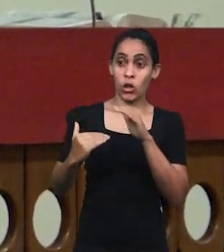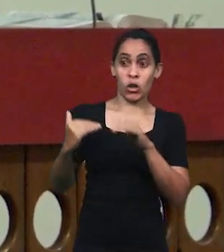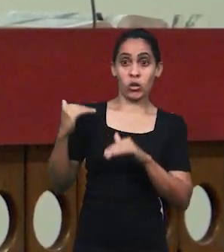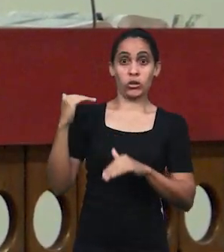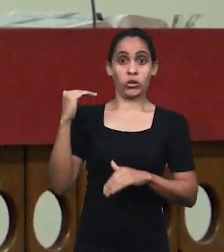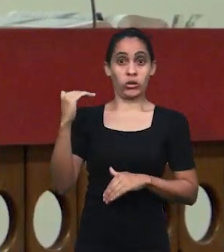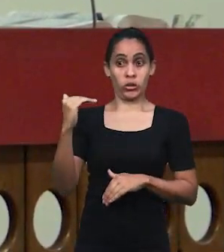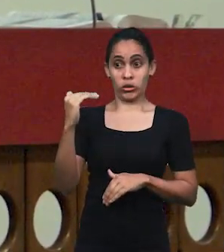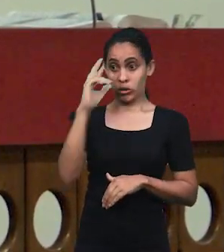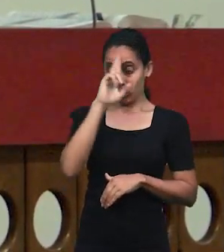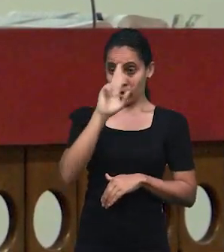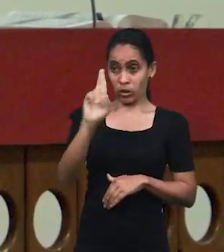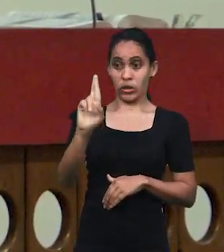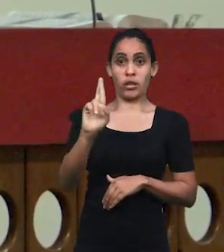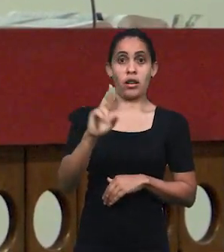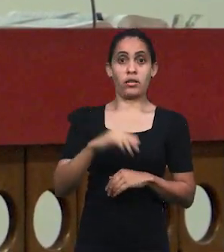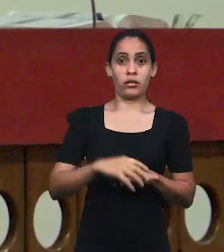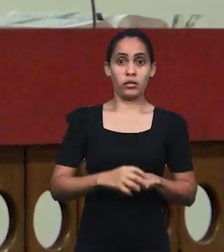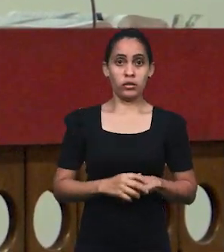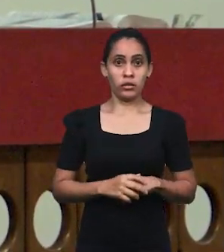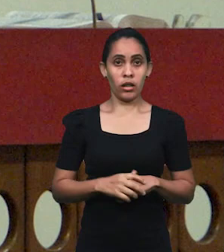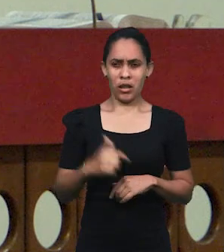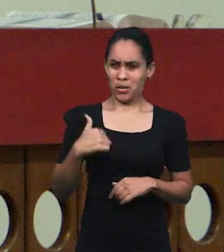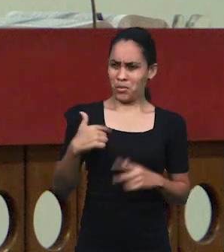e sob autoridade, eu também sou.